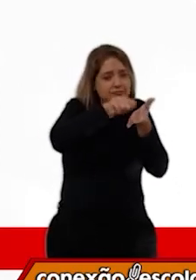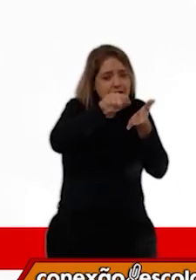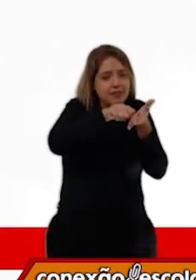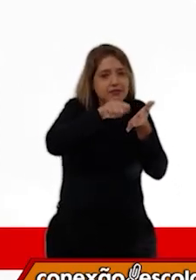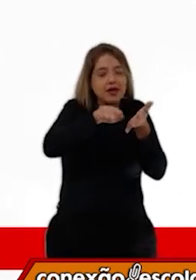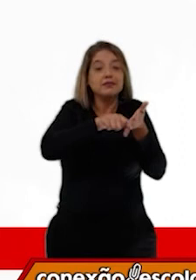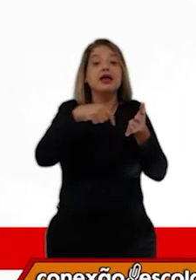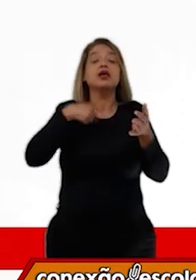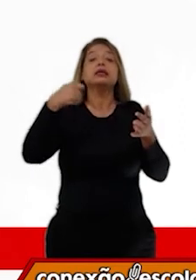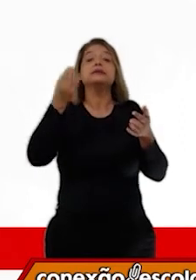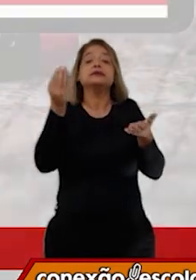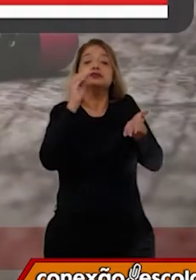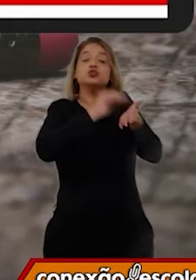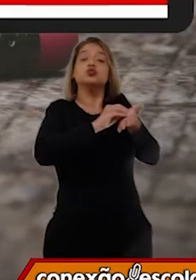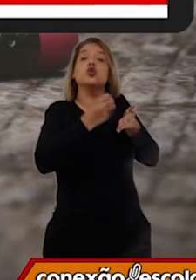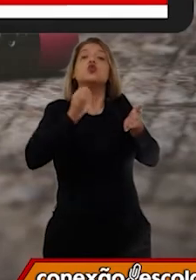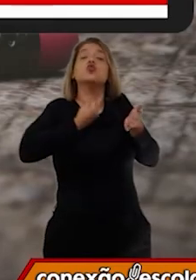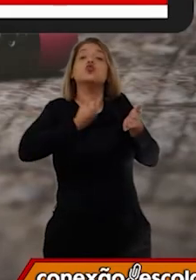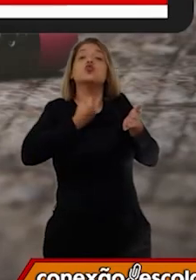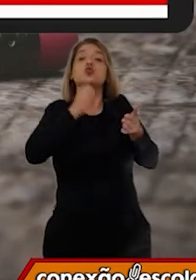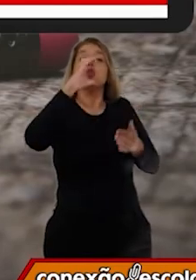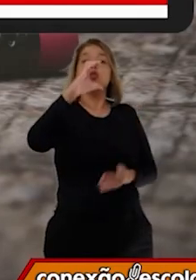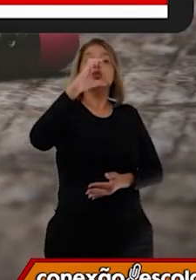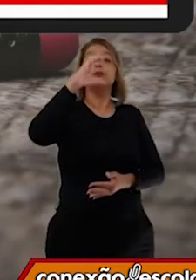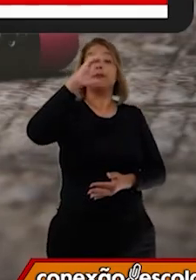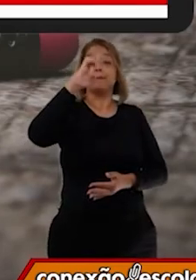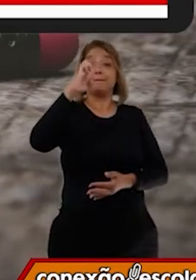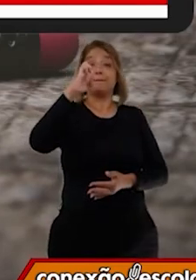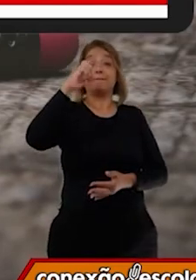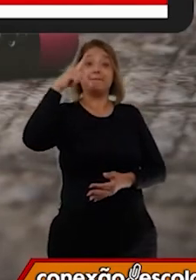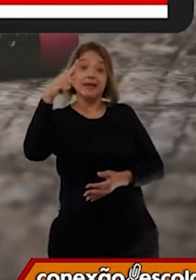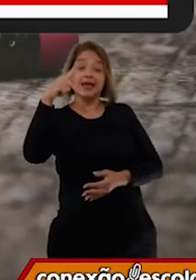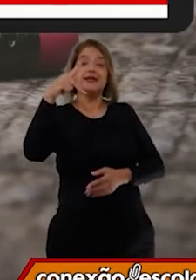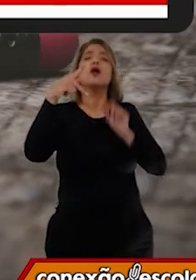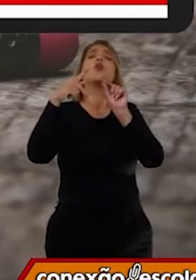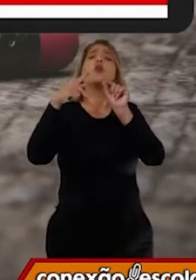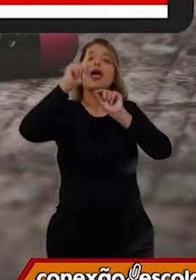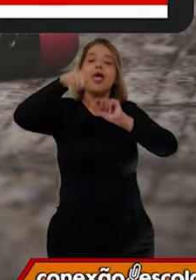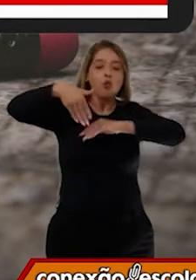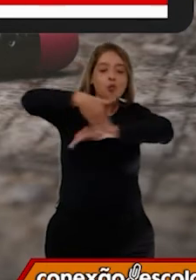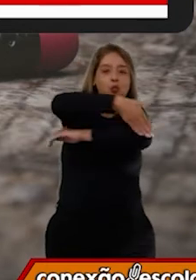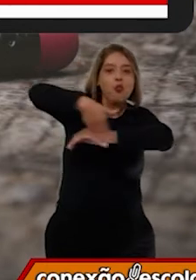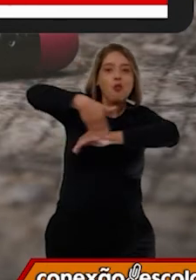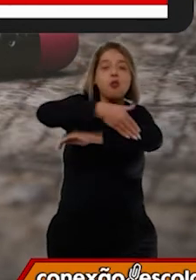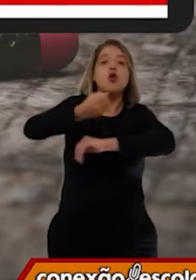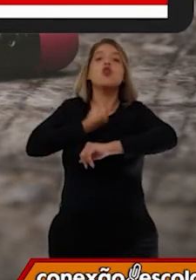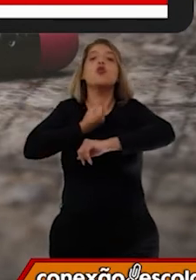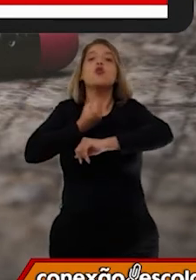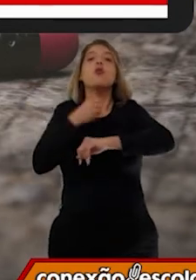o código de endereçamento postal. O que significa isso? É o CEP. Já ouviu falar no CEP?